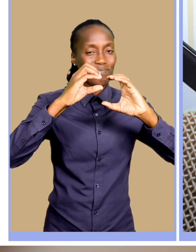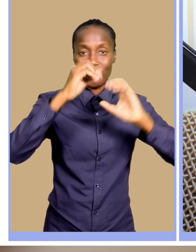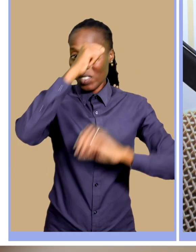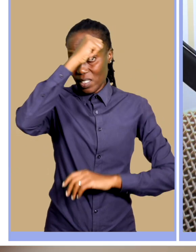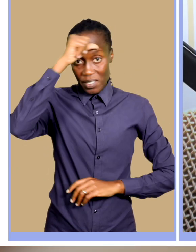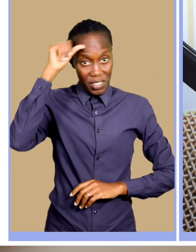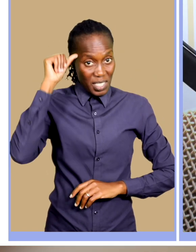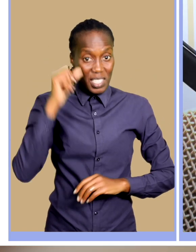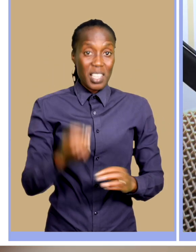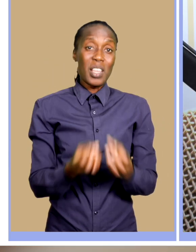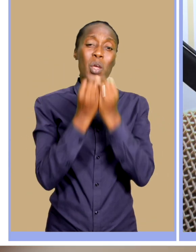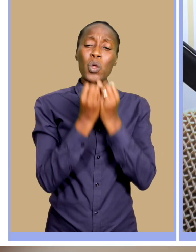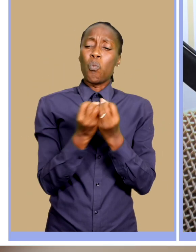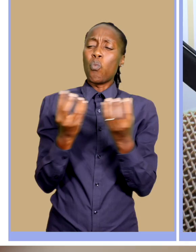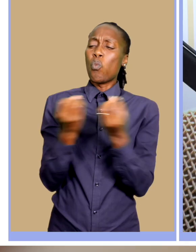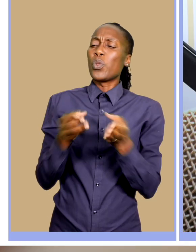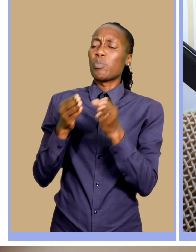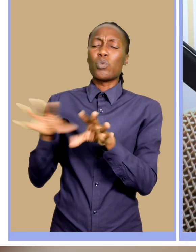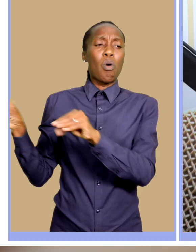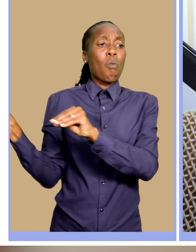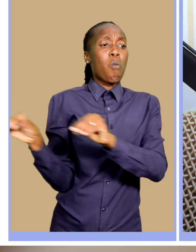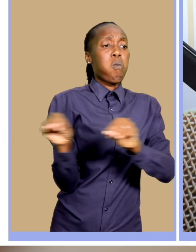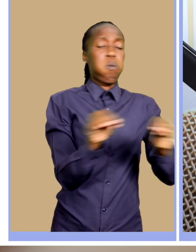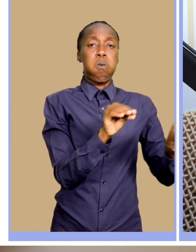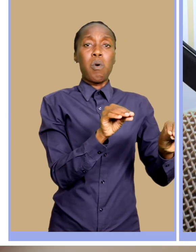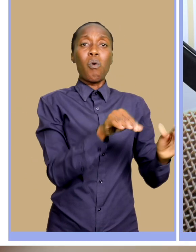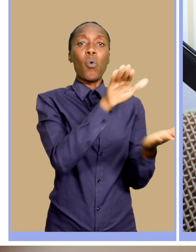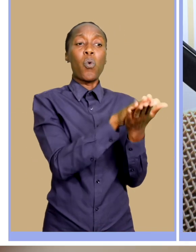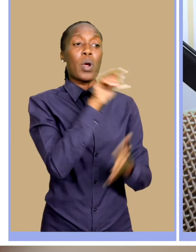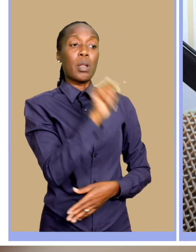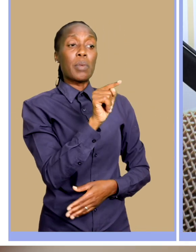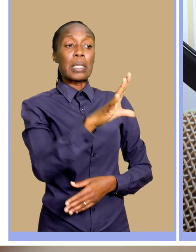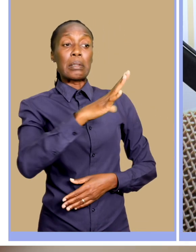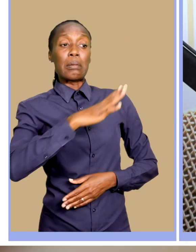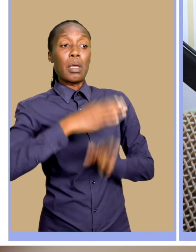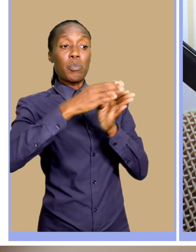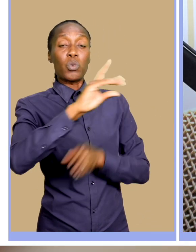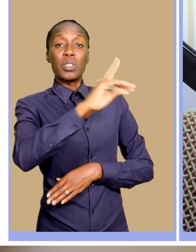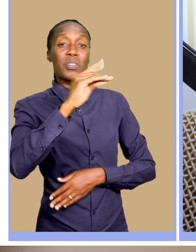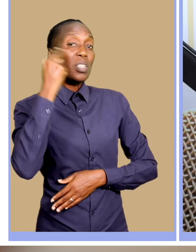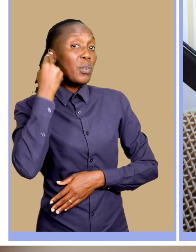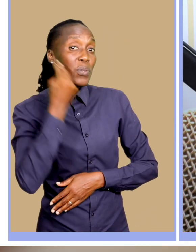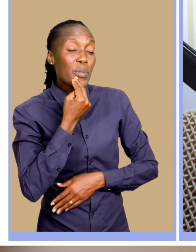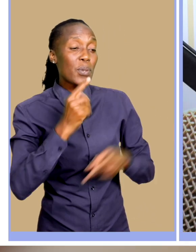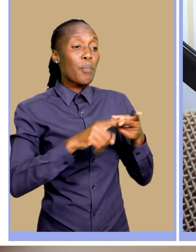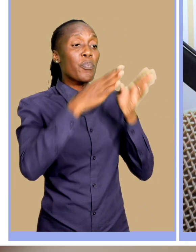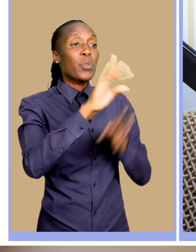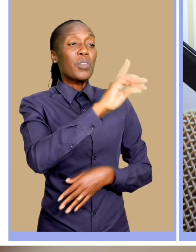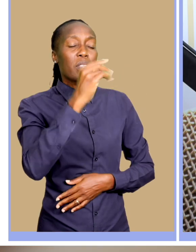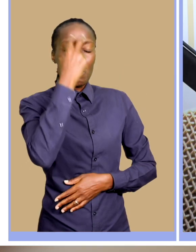que perceber que ali vamos encontrar pessoas com deficiência auditiva, pessoa com deficiência visual, pessoa com deficiência